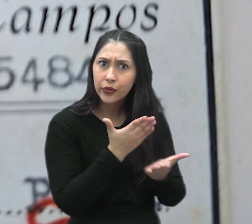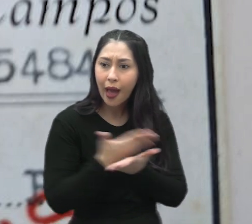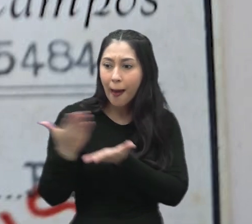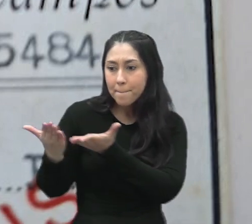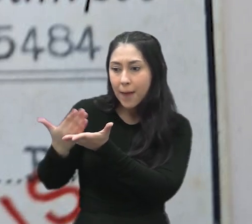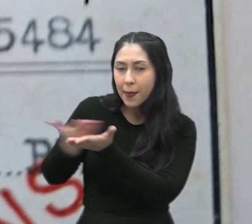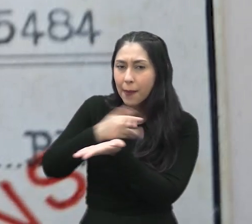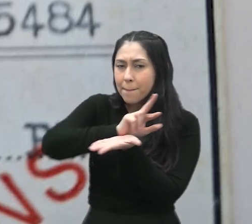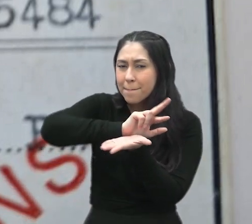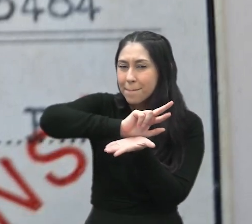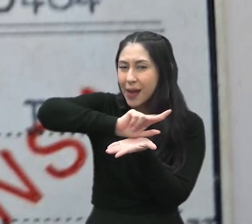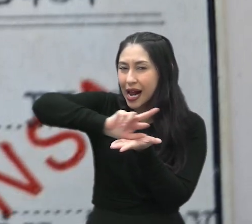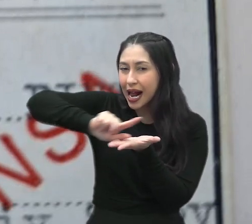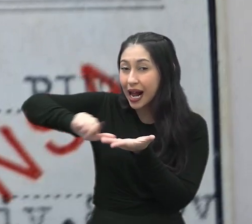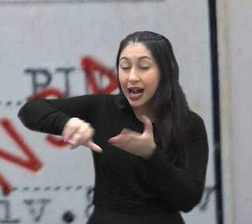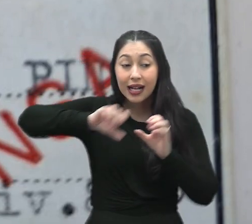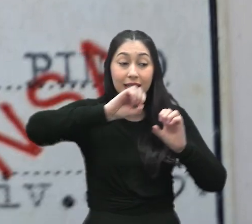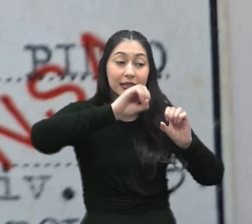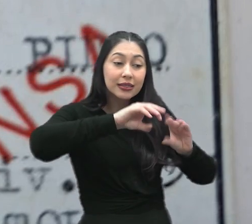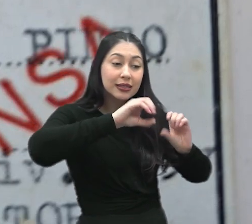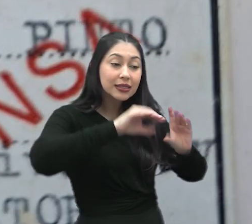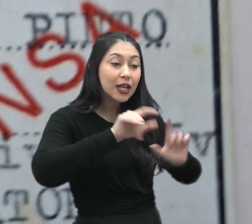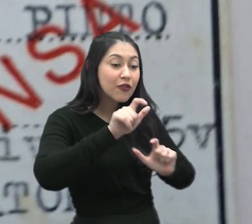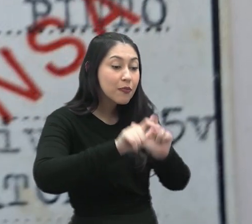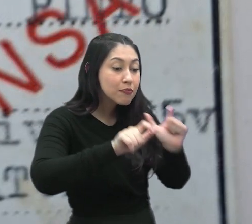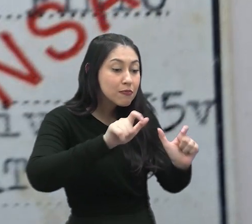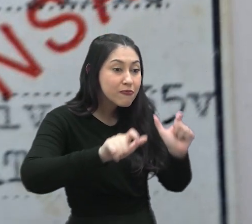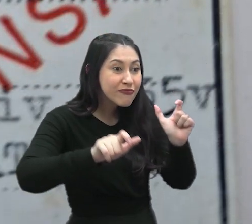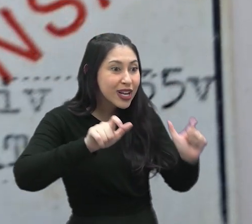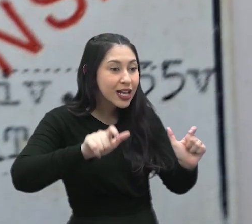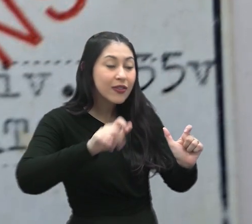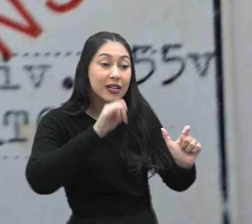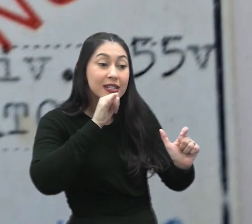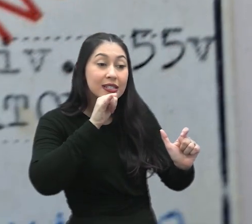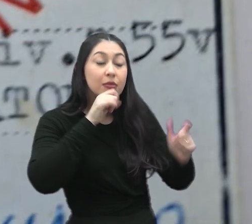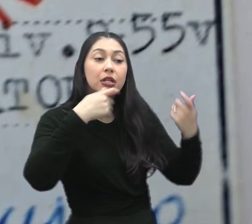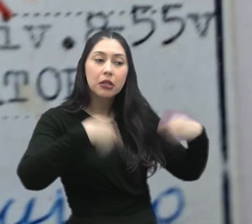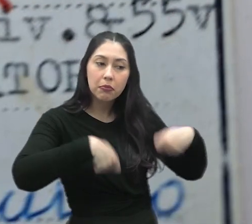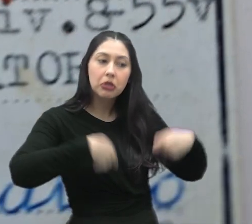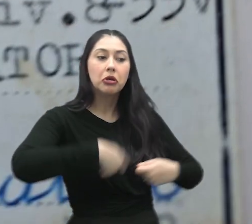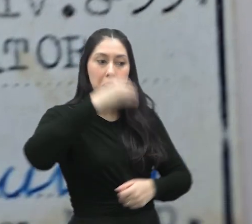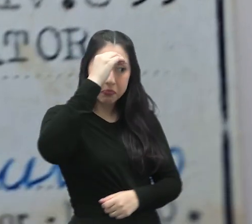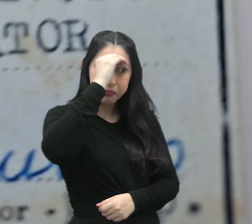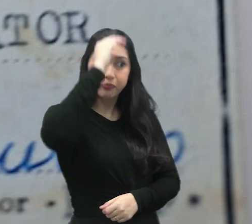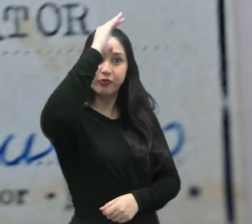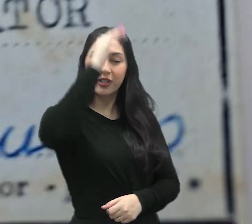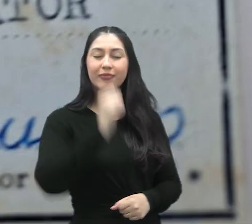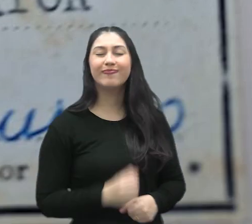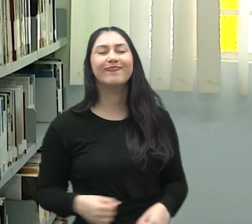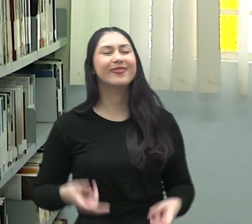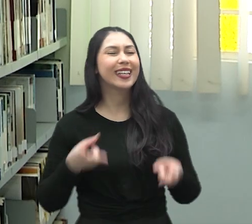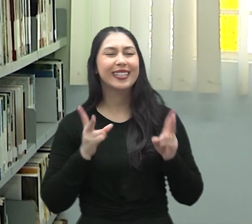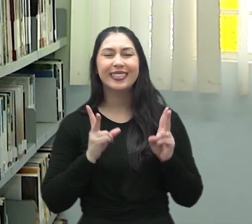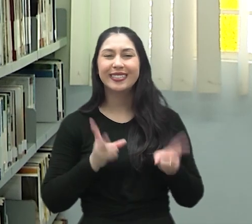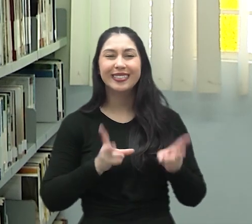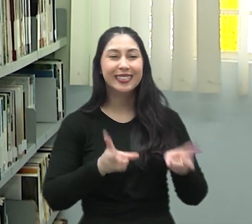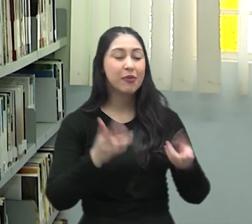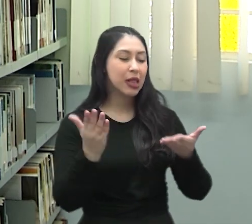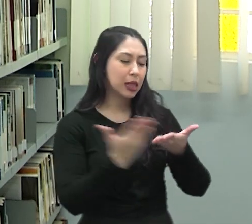Trazia livro de todos os gêneros e ensinava com palavras e exemplos a importância de buscar o conhecimento.